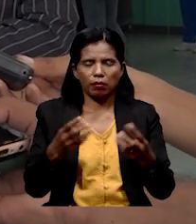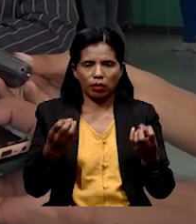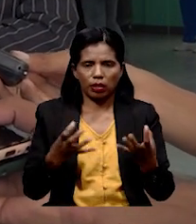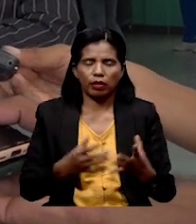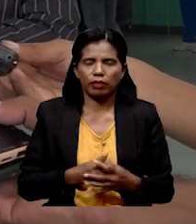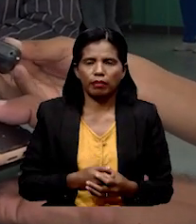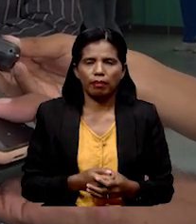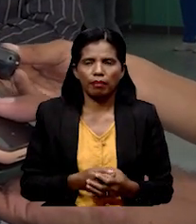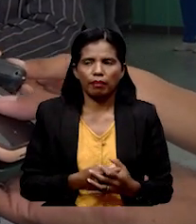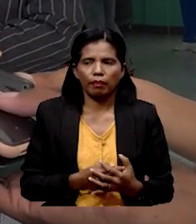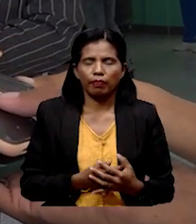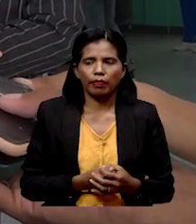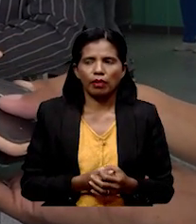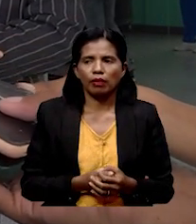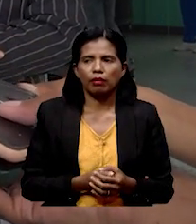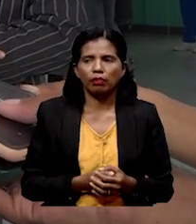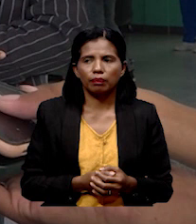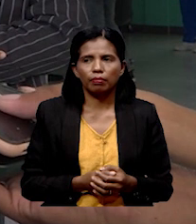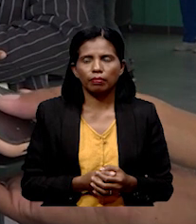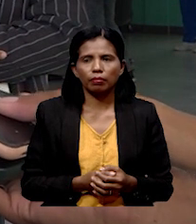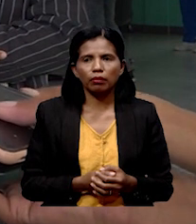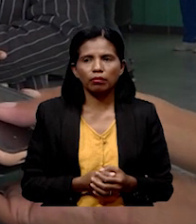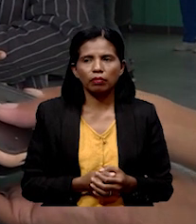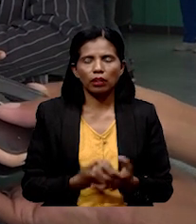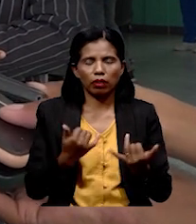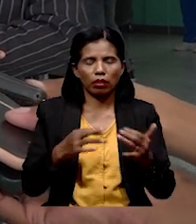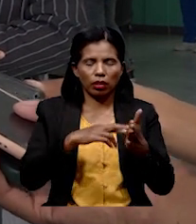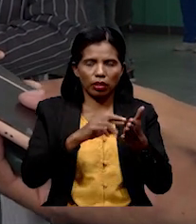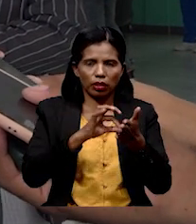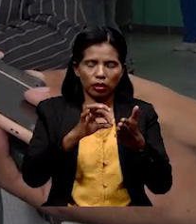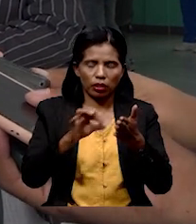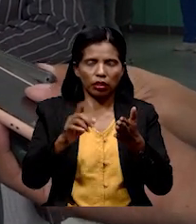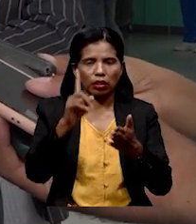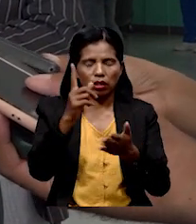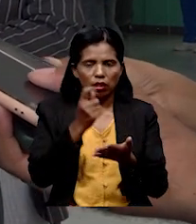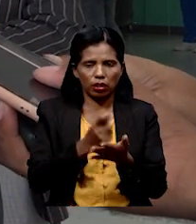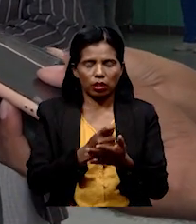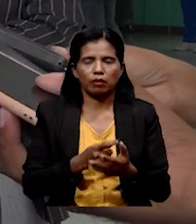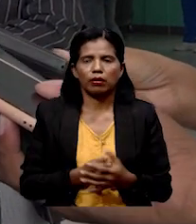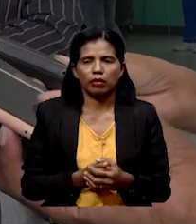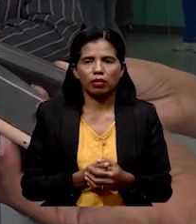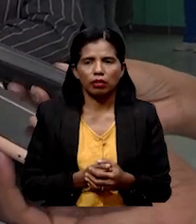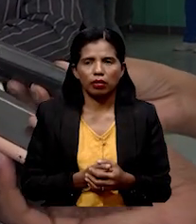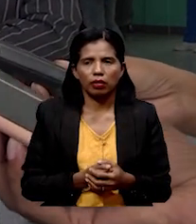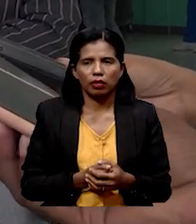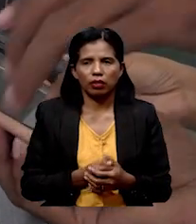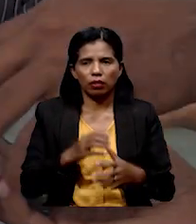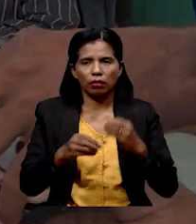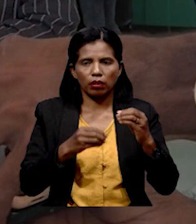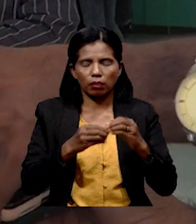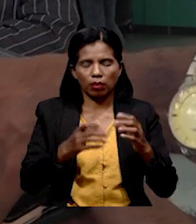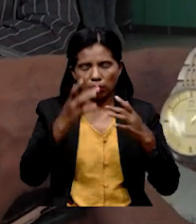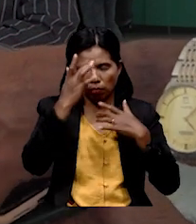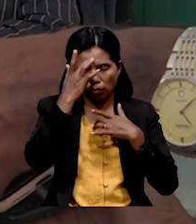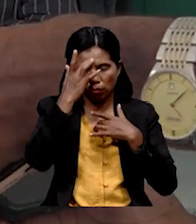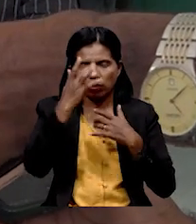aga, por agora né, registra militar. Depois, quando a dengue febre, né,